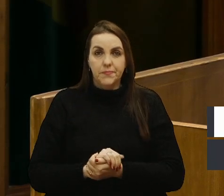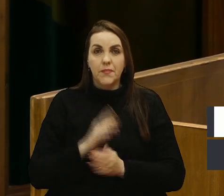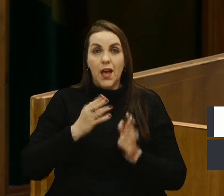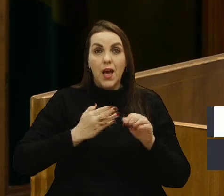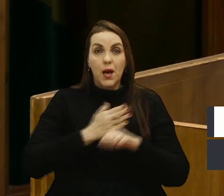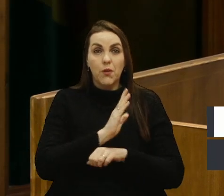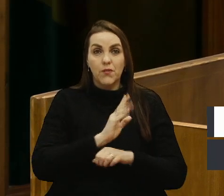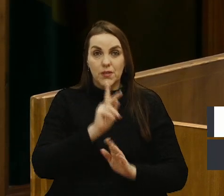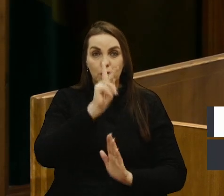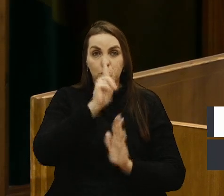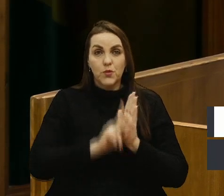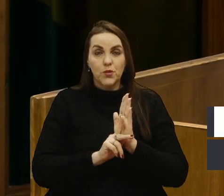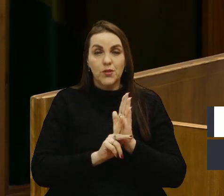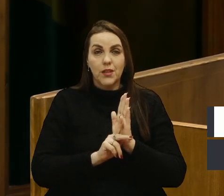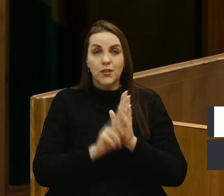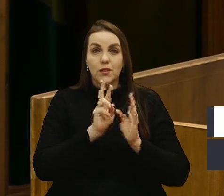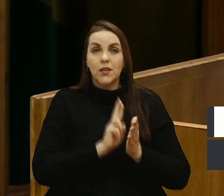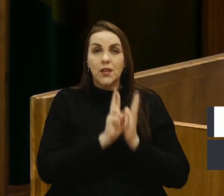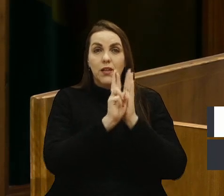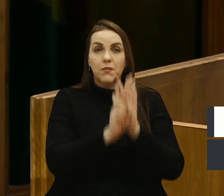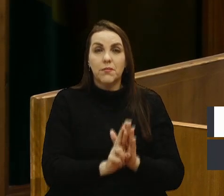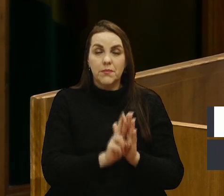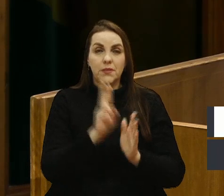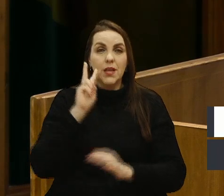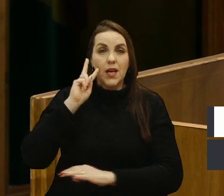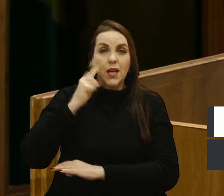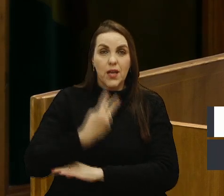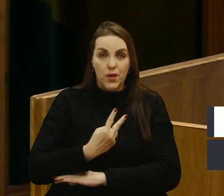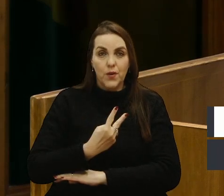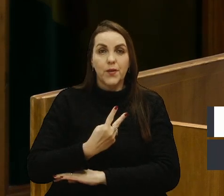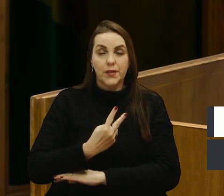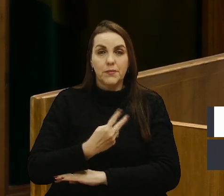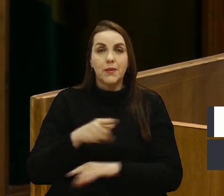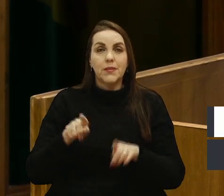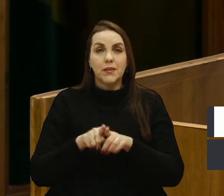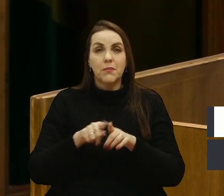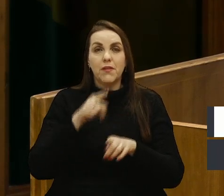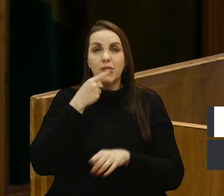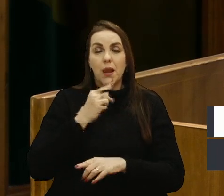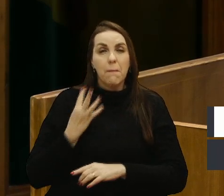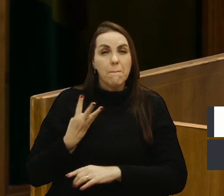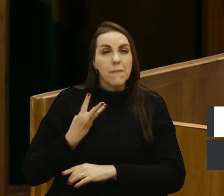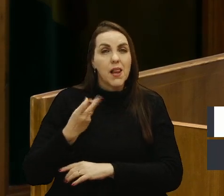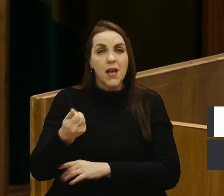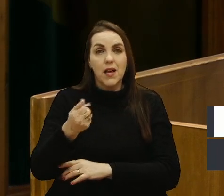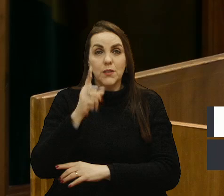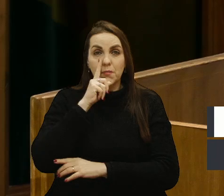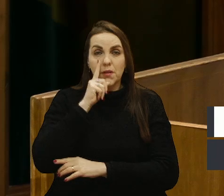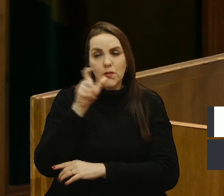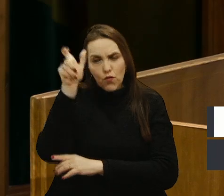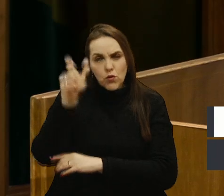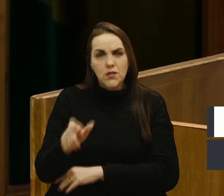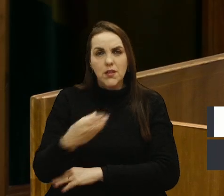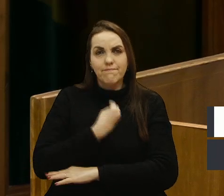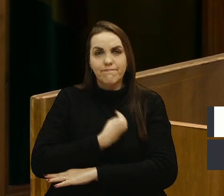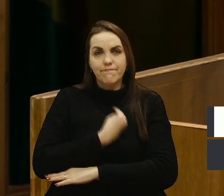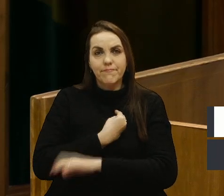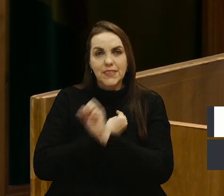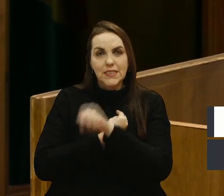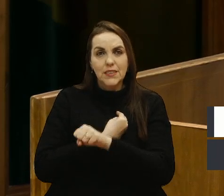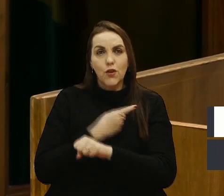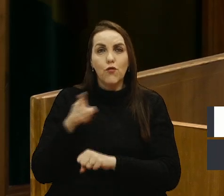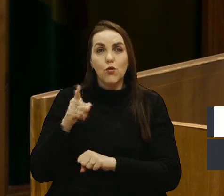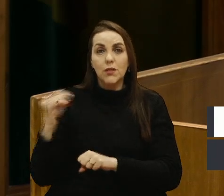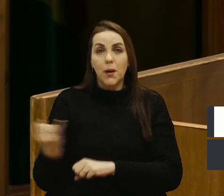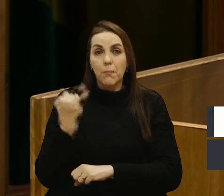deste projeto representa reconhecimento, representa dizer para milhares de mães: vocês existem, vocês são importantes